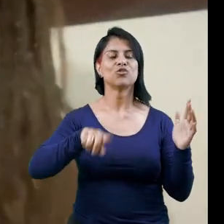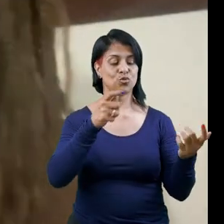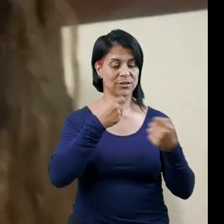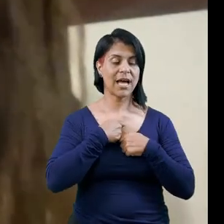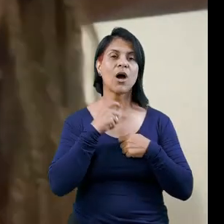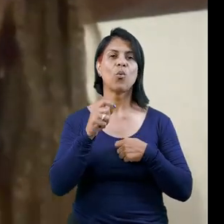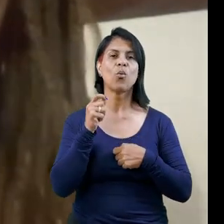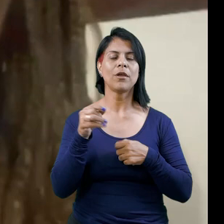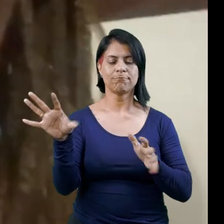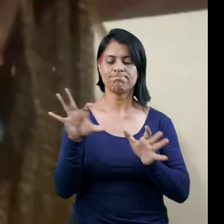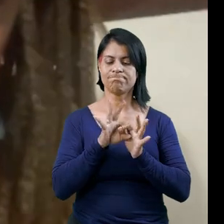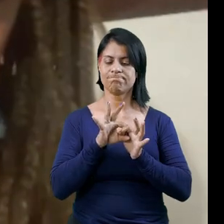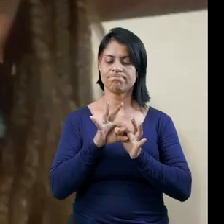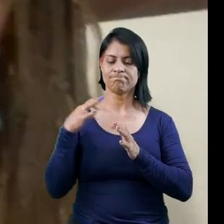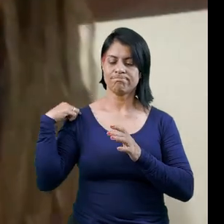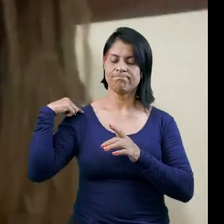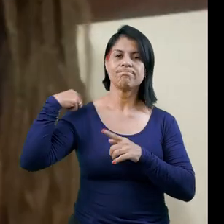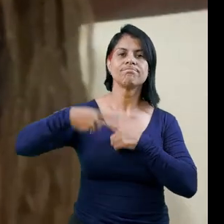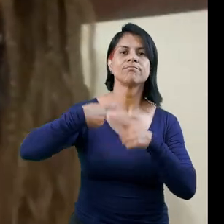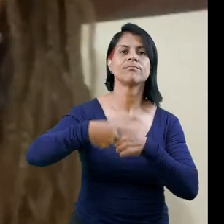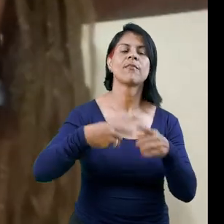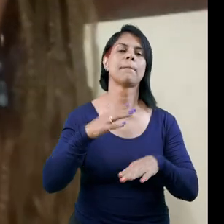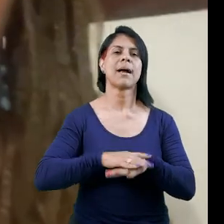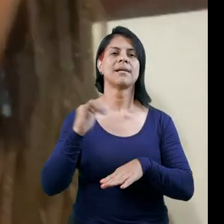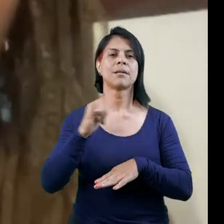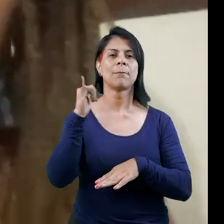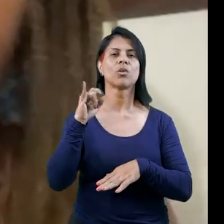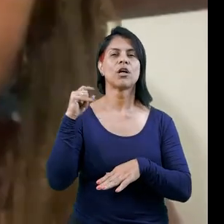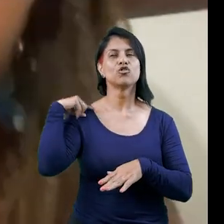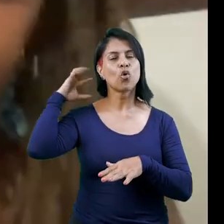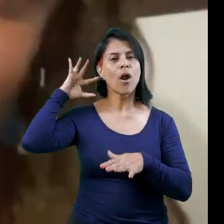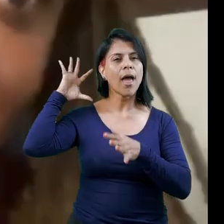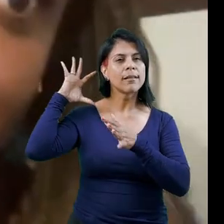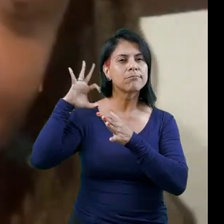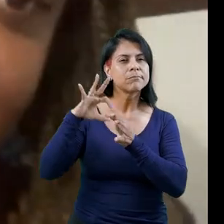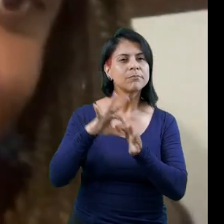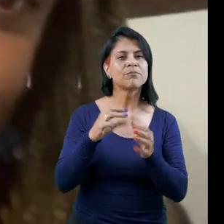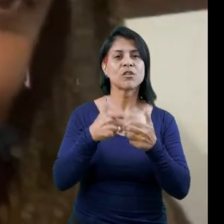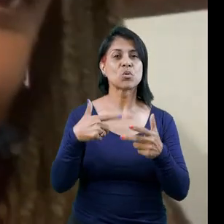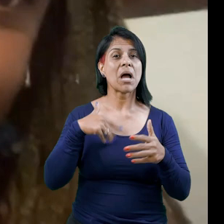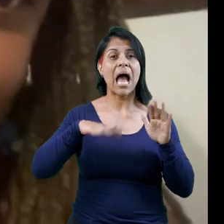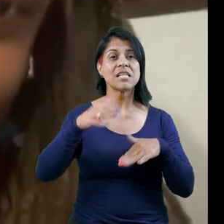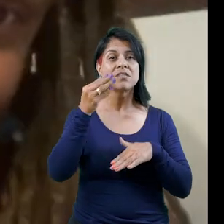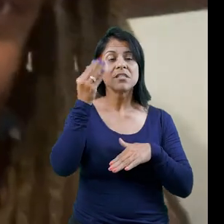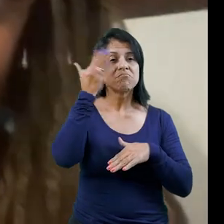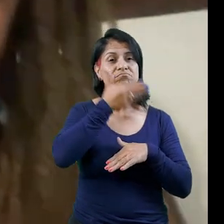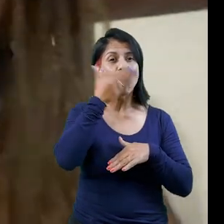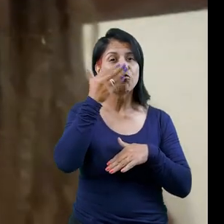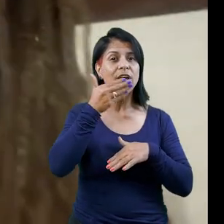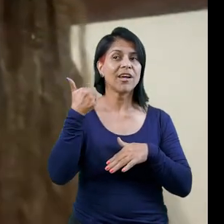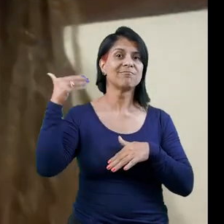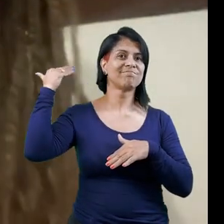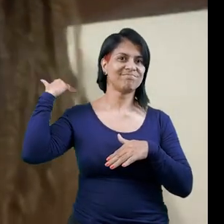os nossos laços ancestrais, os laços que nos conectam com aquilo que a gente não consegue ver.